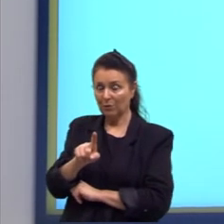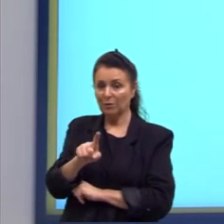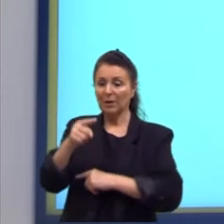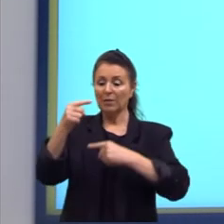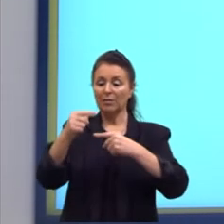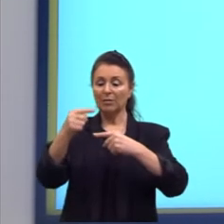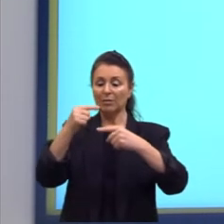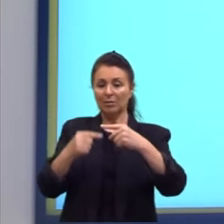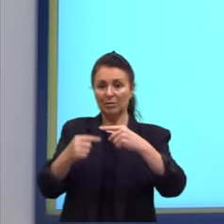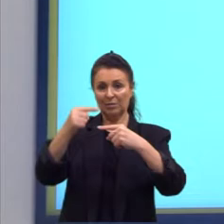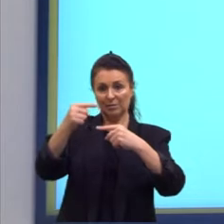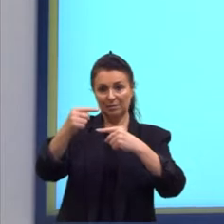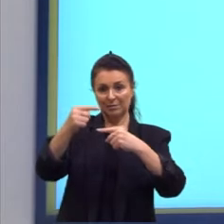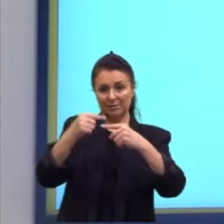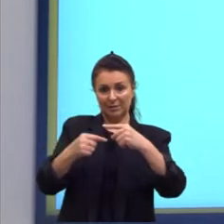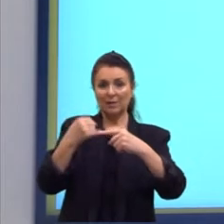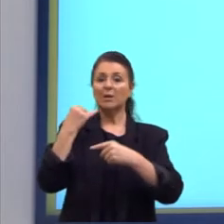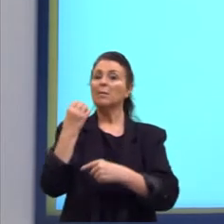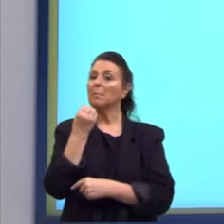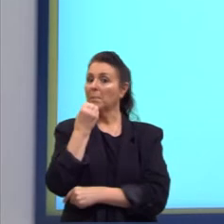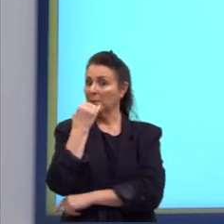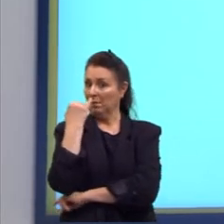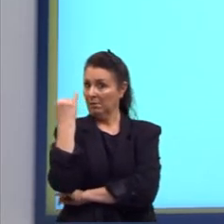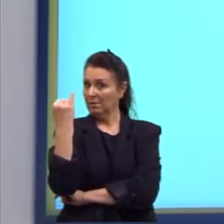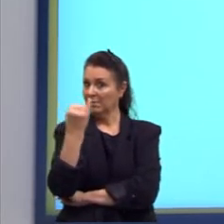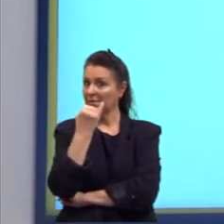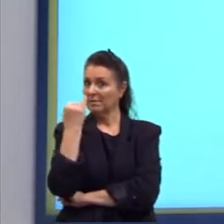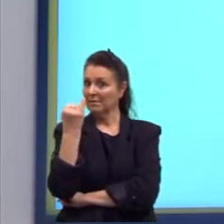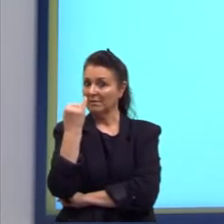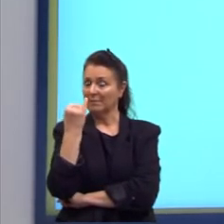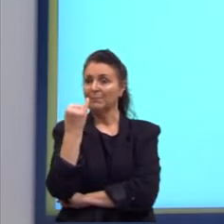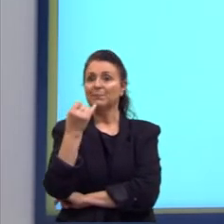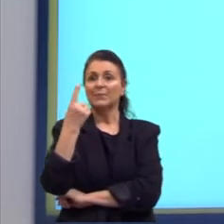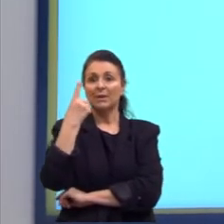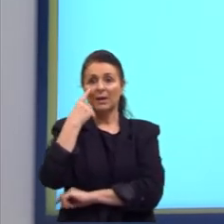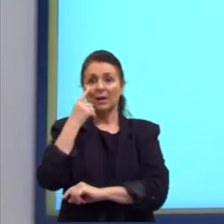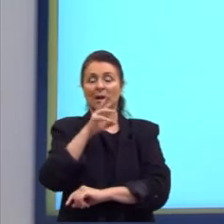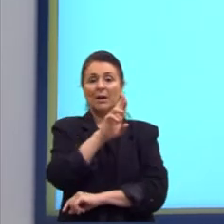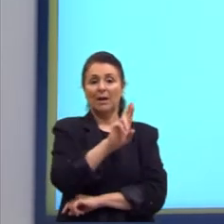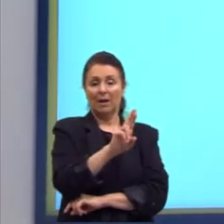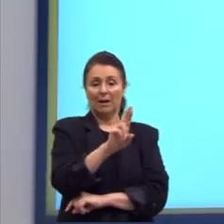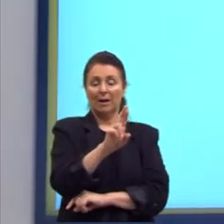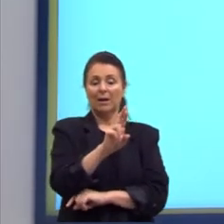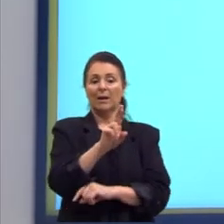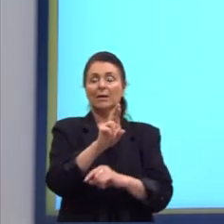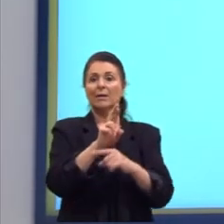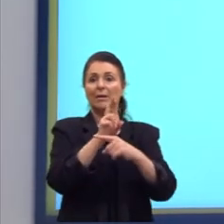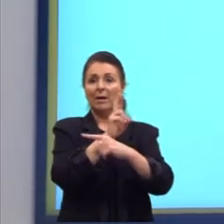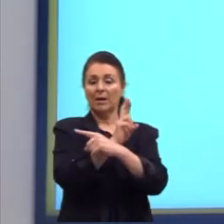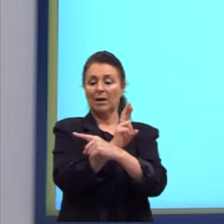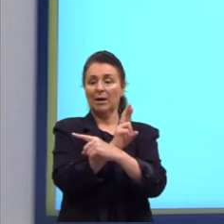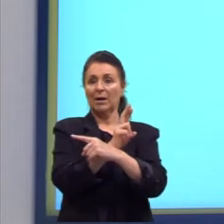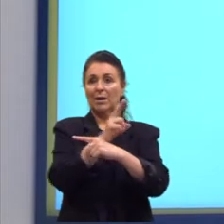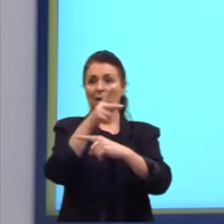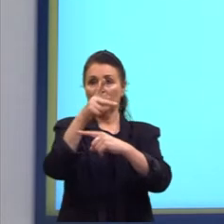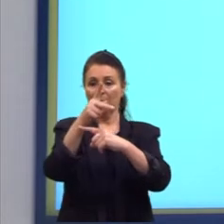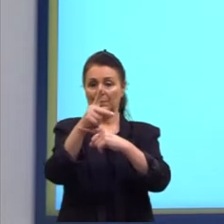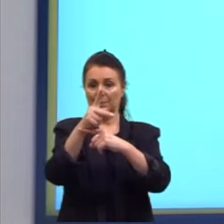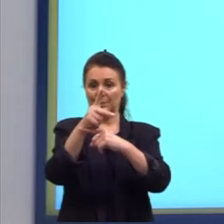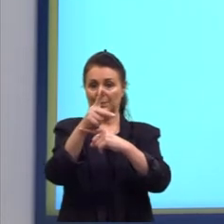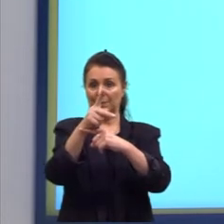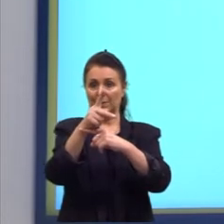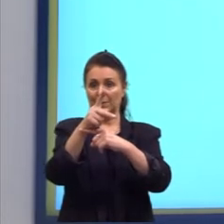proporcionalidade né que é bem importante QR é proporcional a ROM na esse